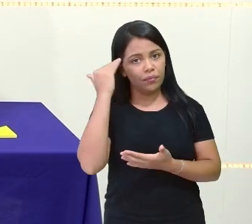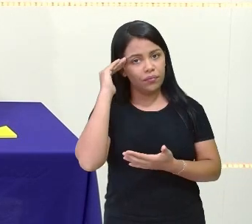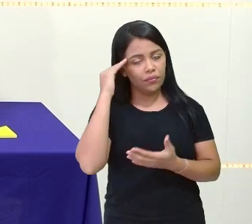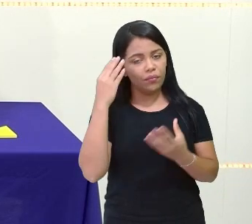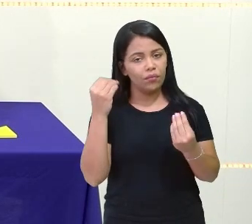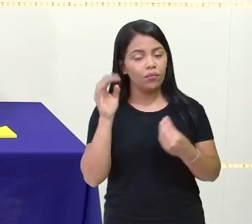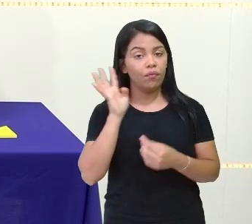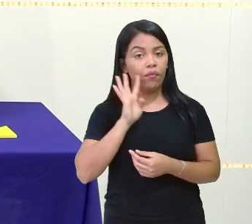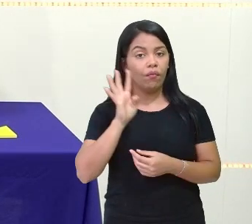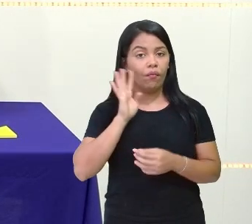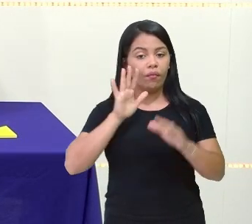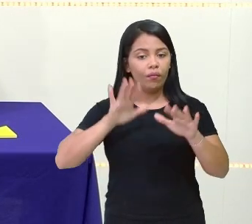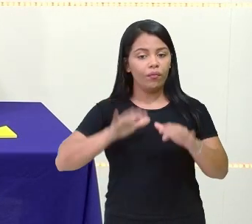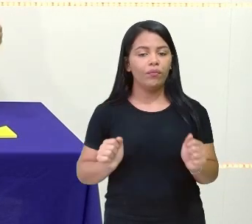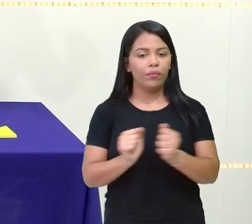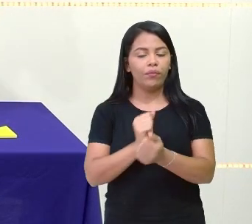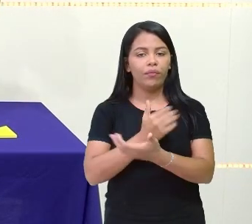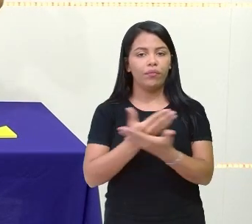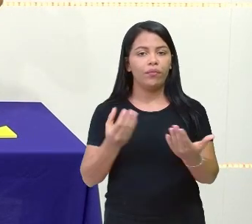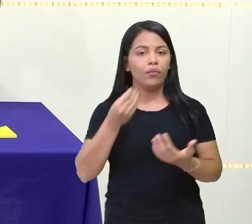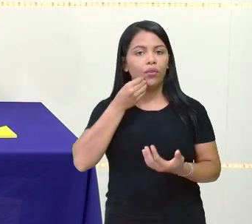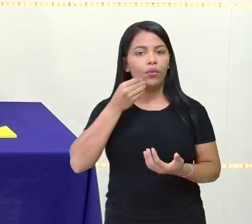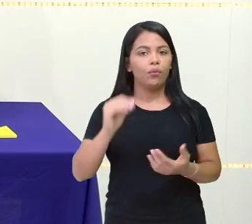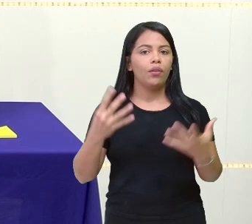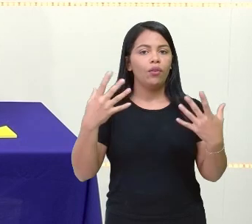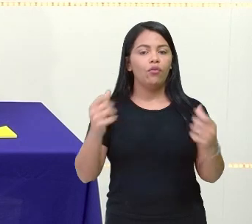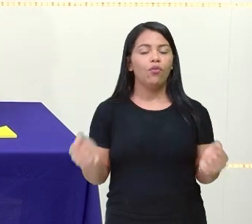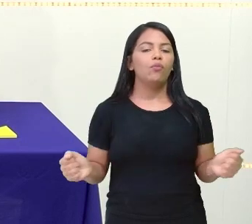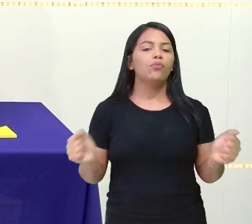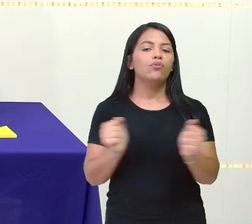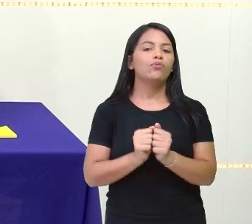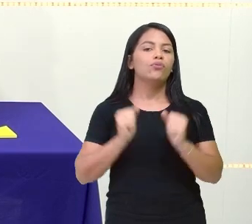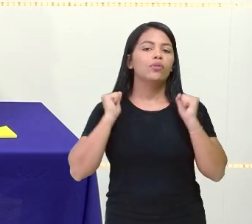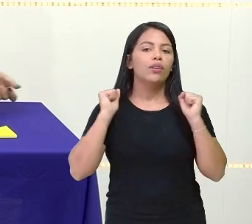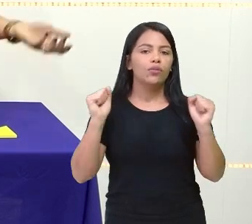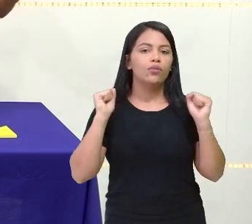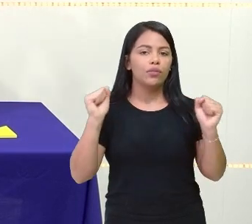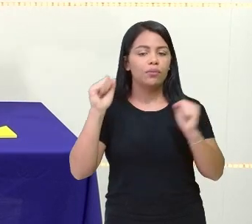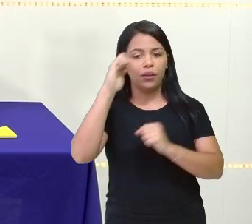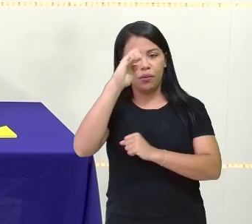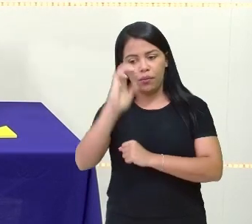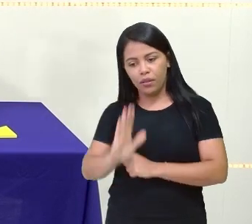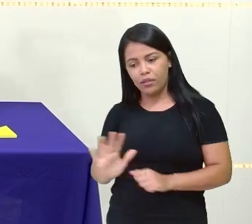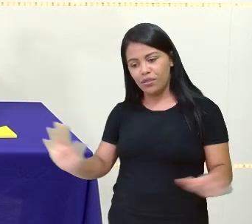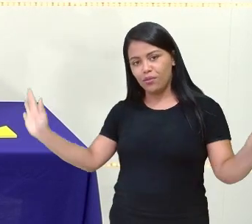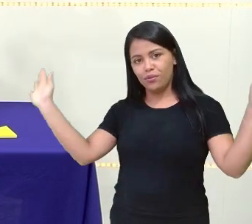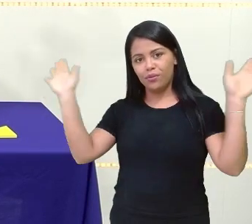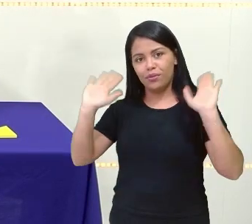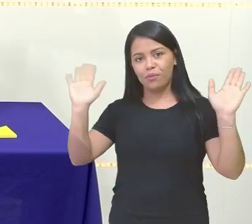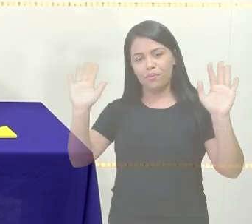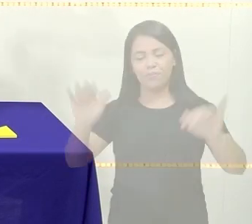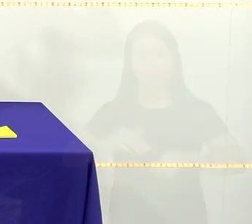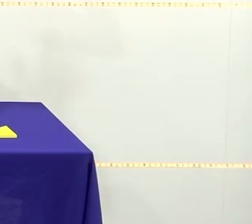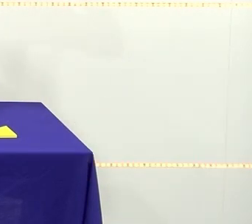com vocês. Um grande beijo e vamos na torcida pela seleção. Tchau, tchau!